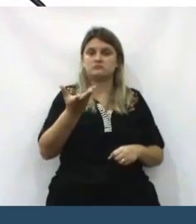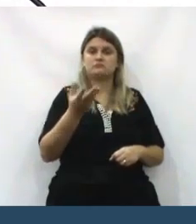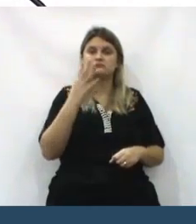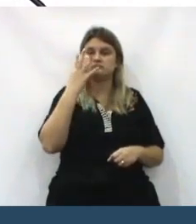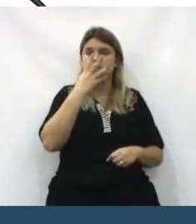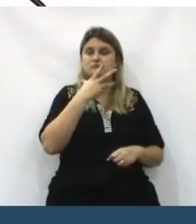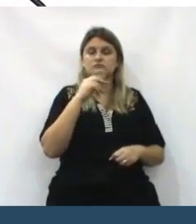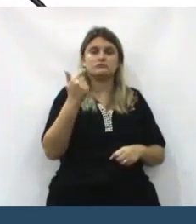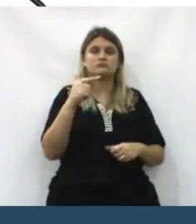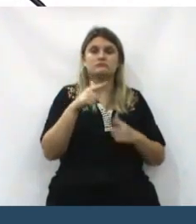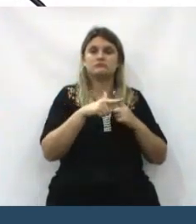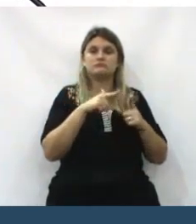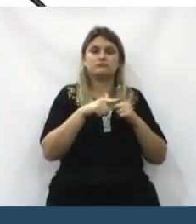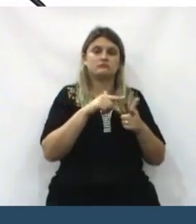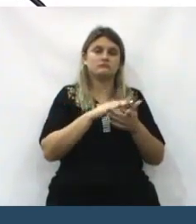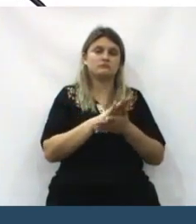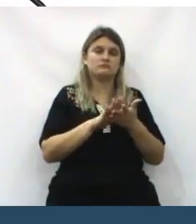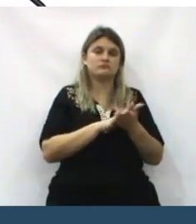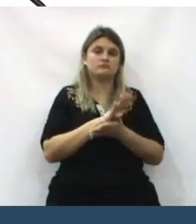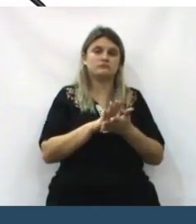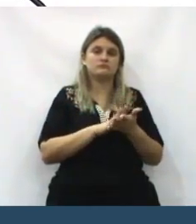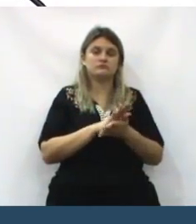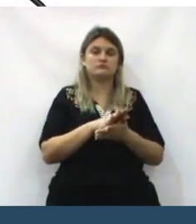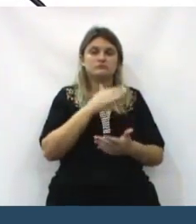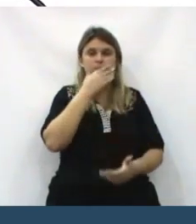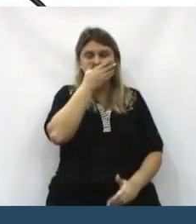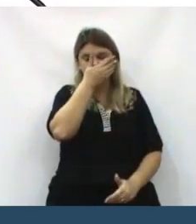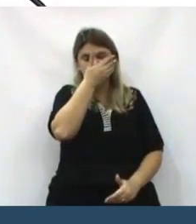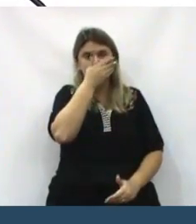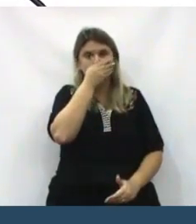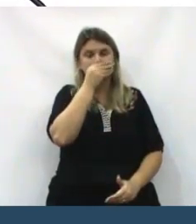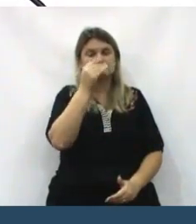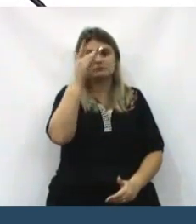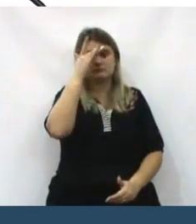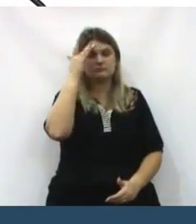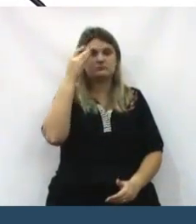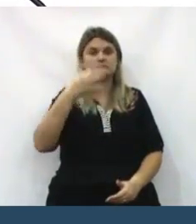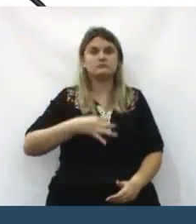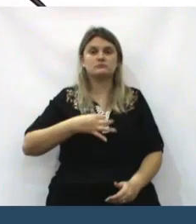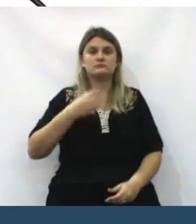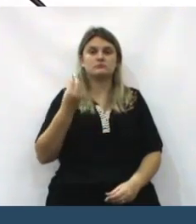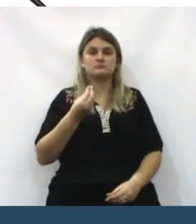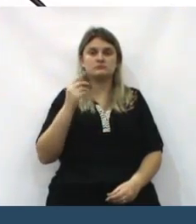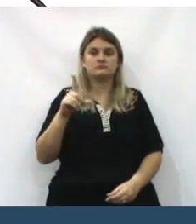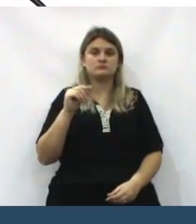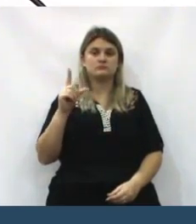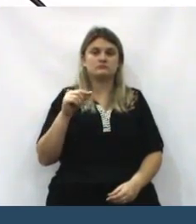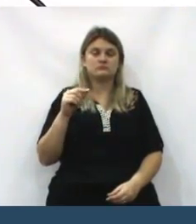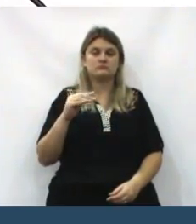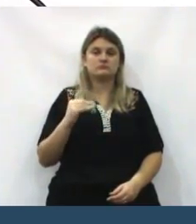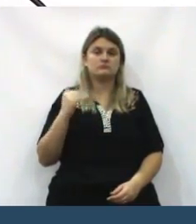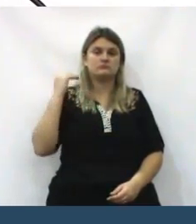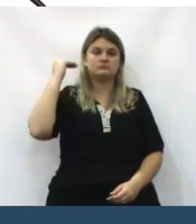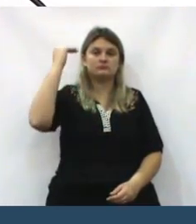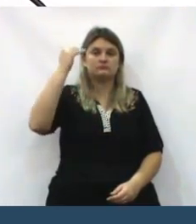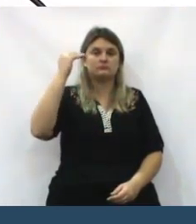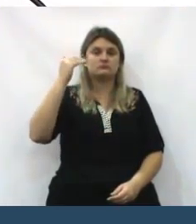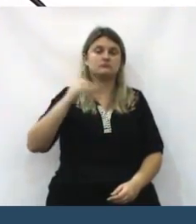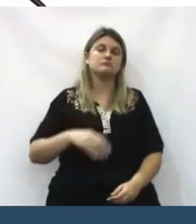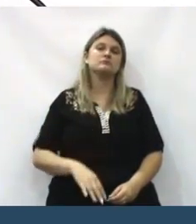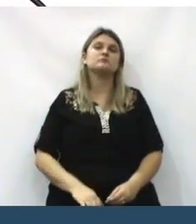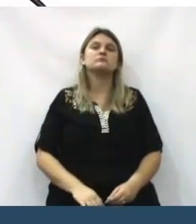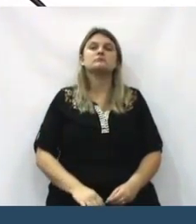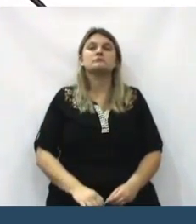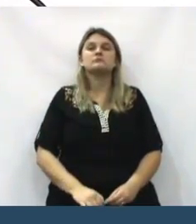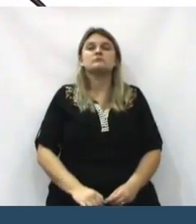sem problema nenhum. Nesse caso, aqui hoje, pessoa física, pessoa jurídica agora, por decisão superior do